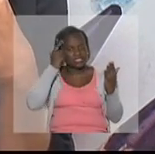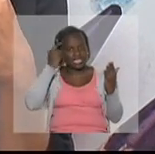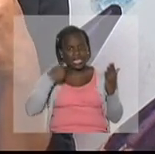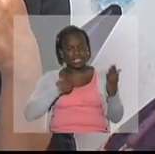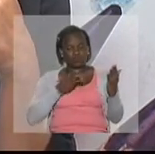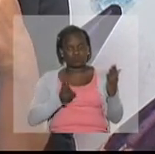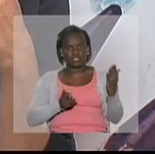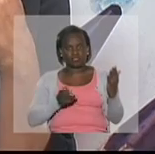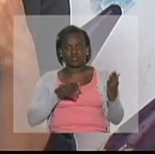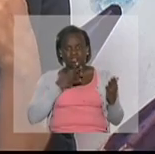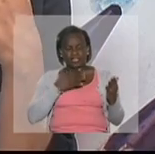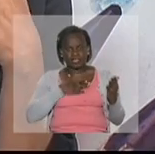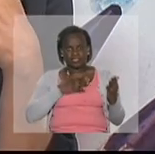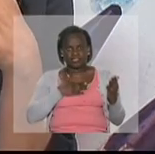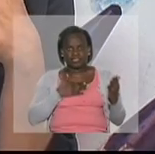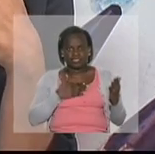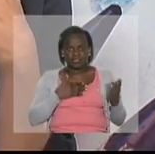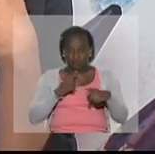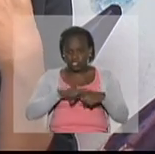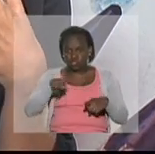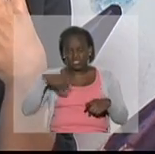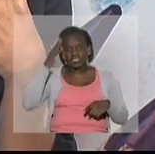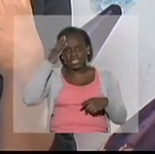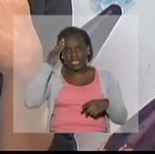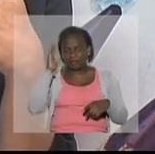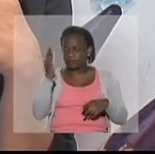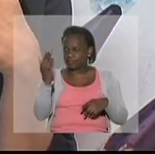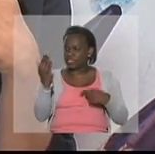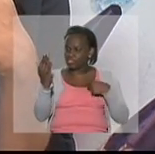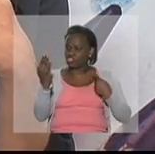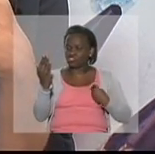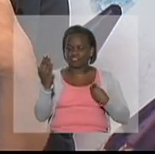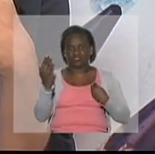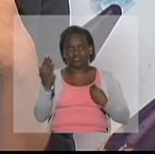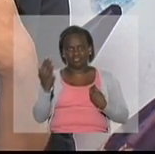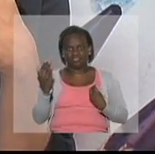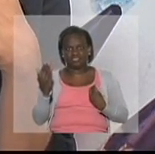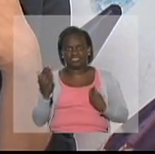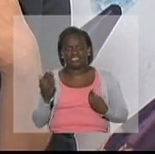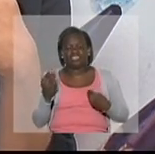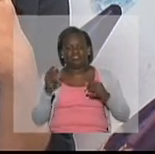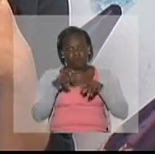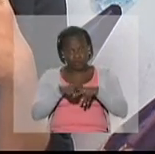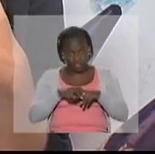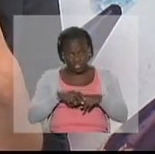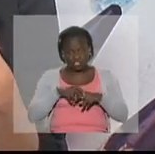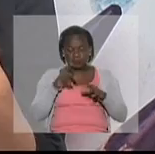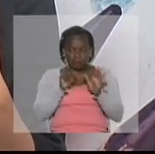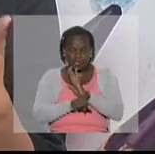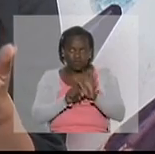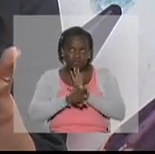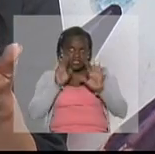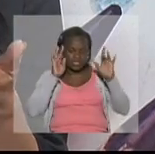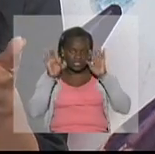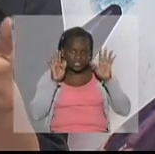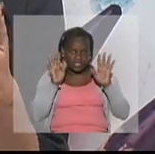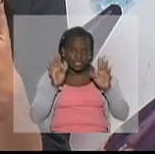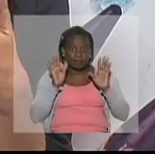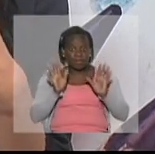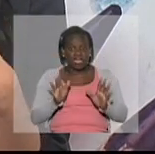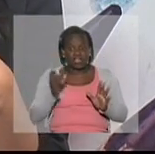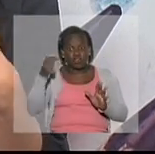ele tem consciência dele, que ele está vendo ele. Porque a gente tem essa consciência de existência, né? E por isso essas